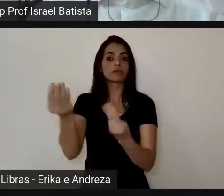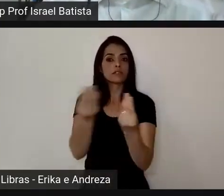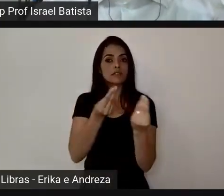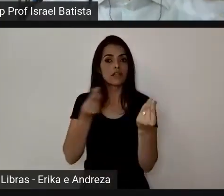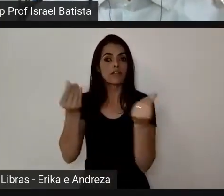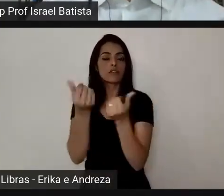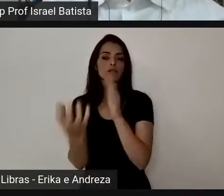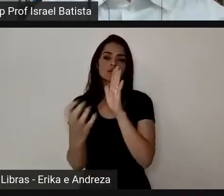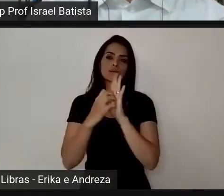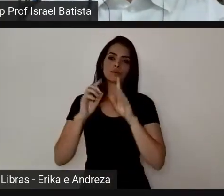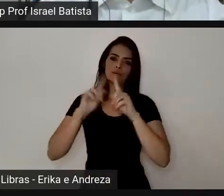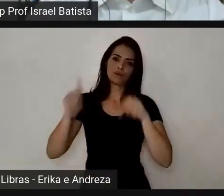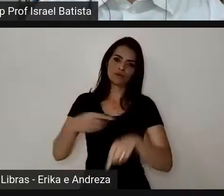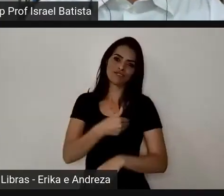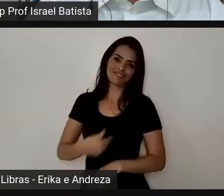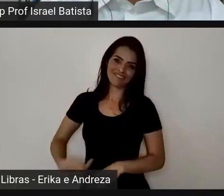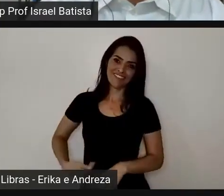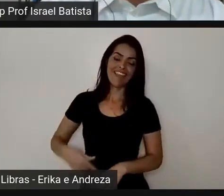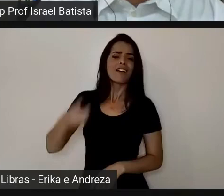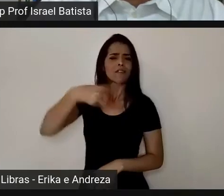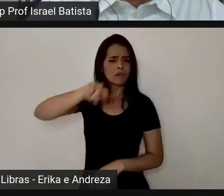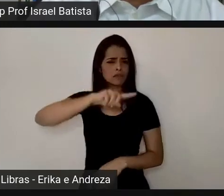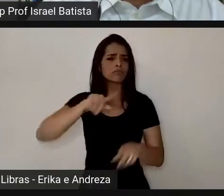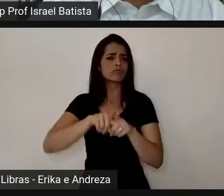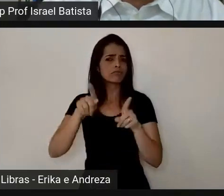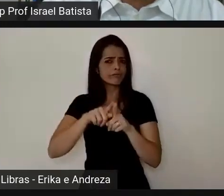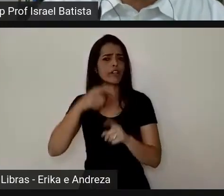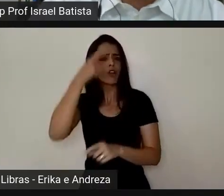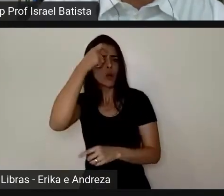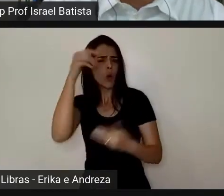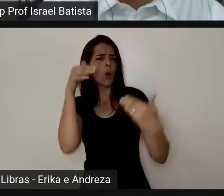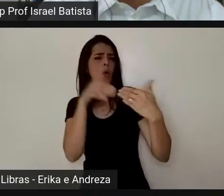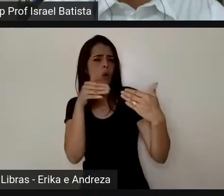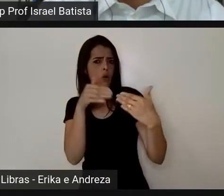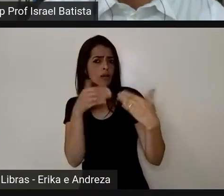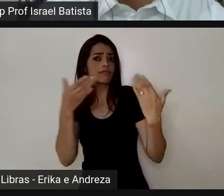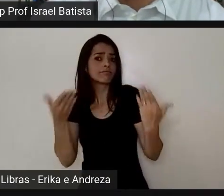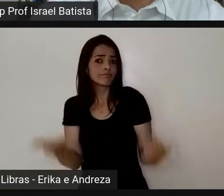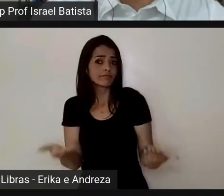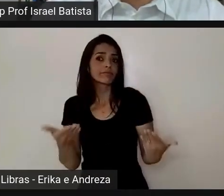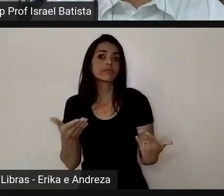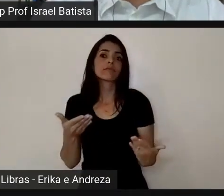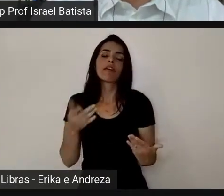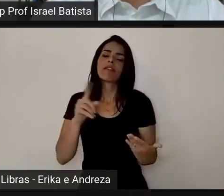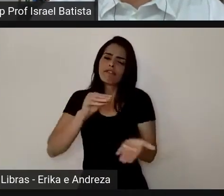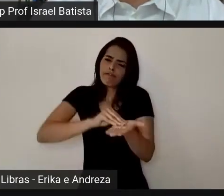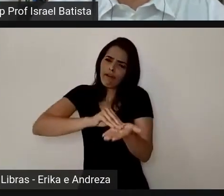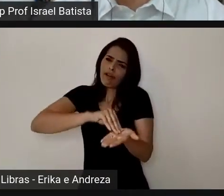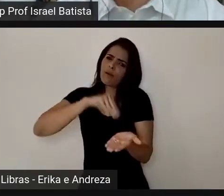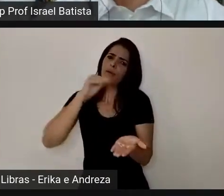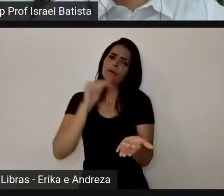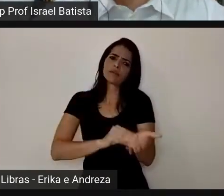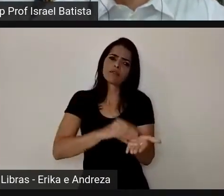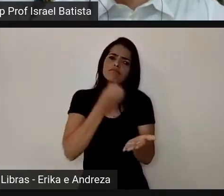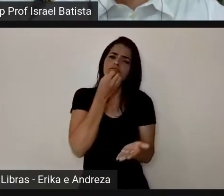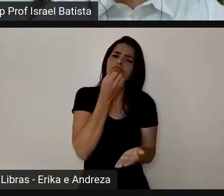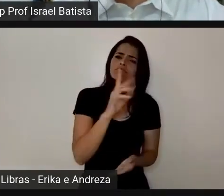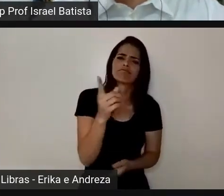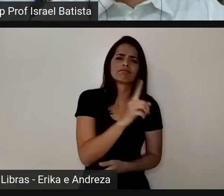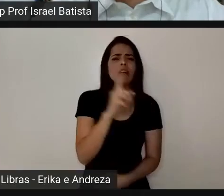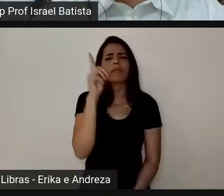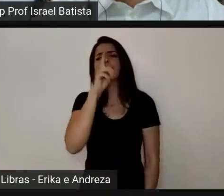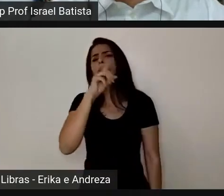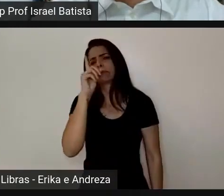brasileira, né, para a melhoria da qualidade dos serviços públicos brasileiros, que eu acho que todos aqui têm que concordar, né, que estão muito